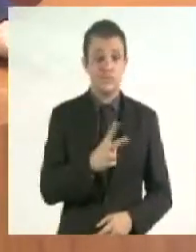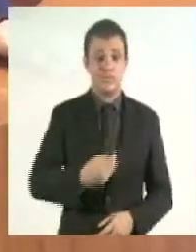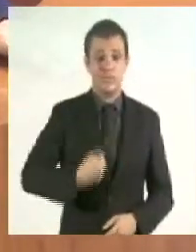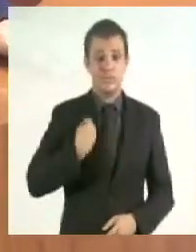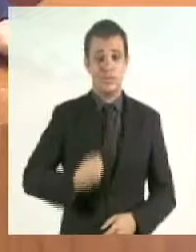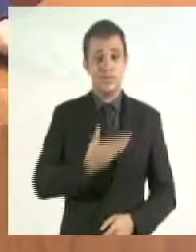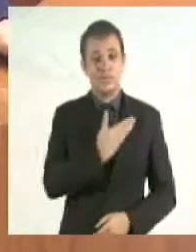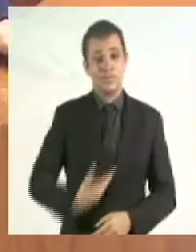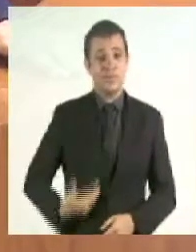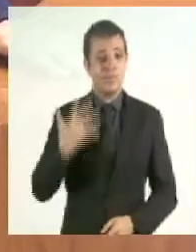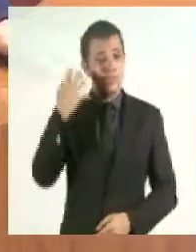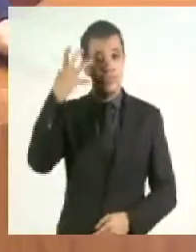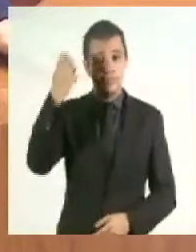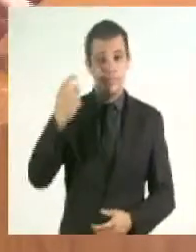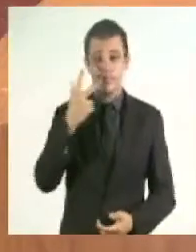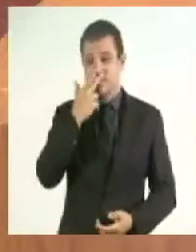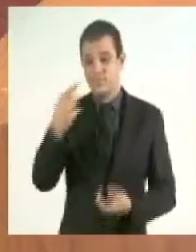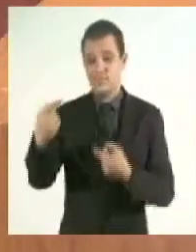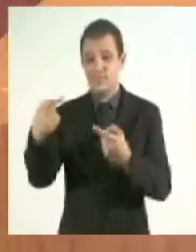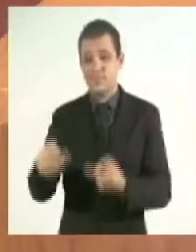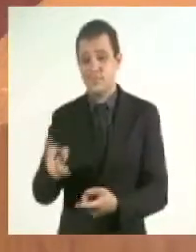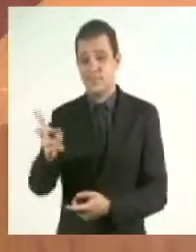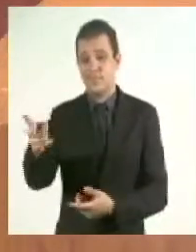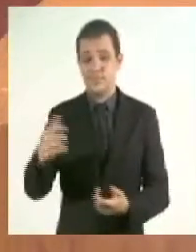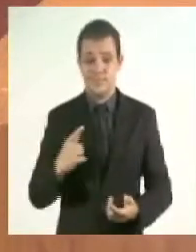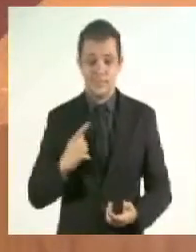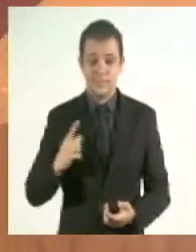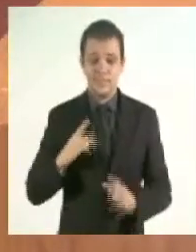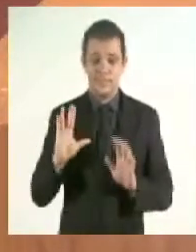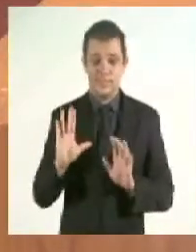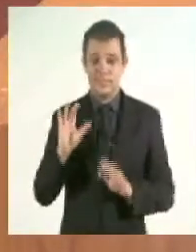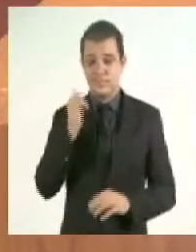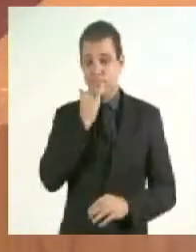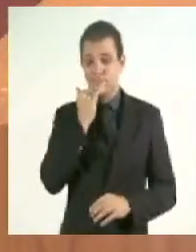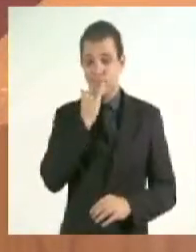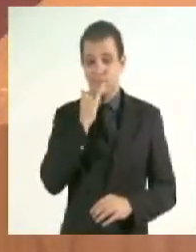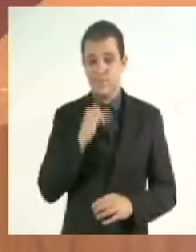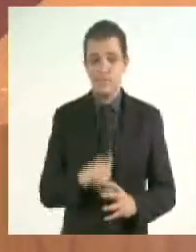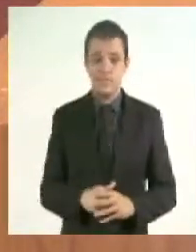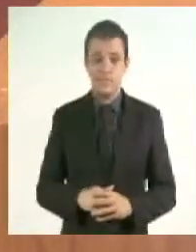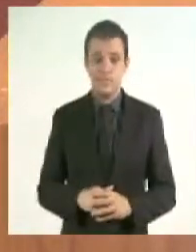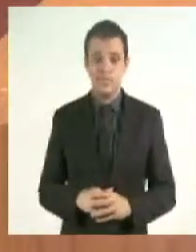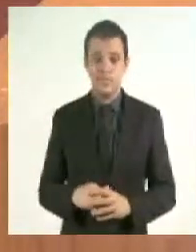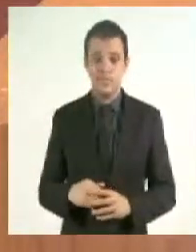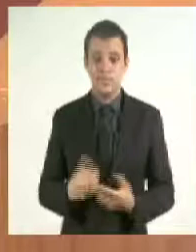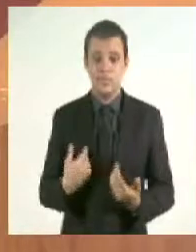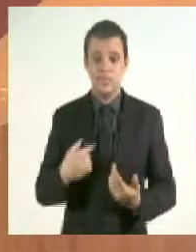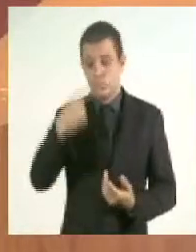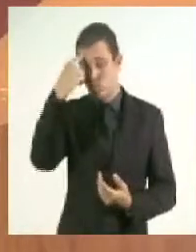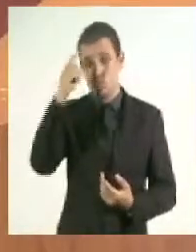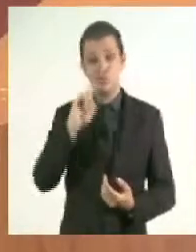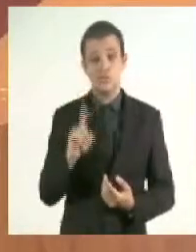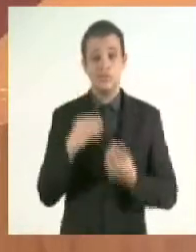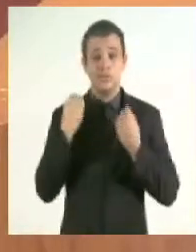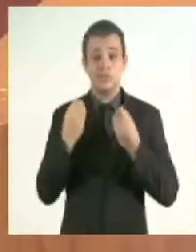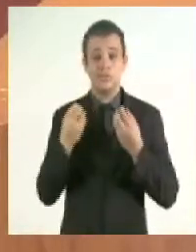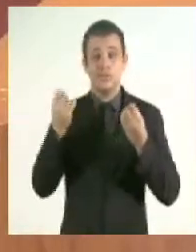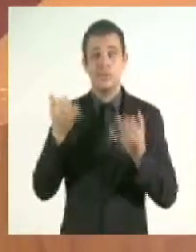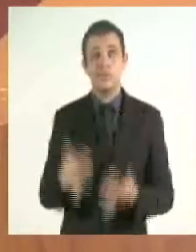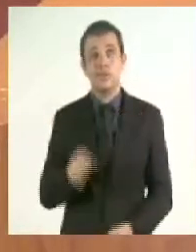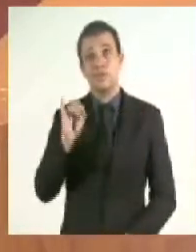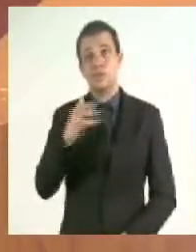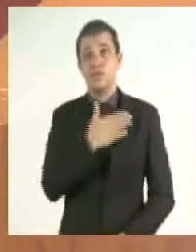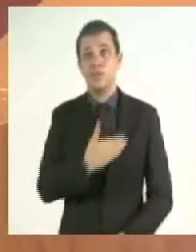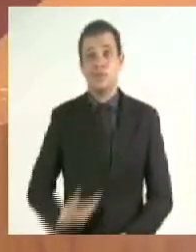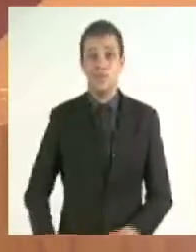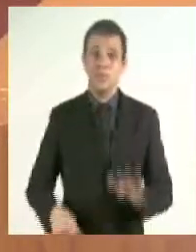Sarney. É impressionante isso. Eu realmente não sei dizer se o Maranhão é governado pela